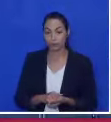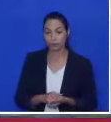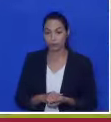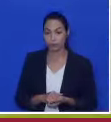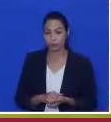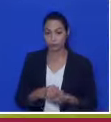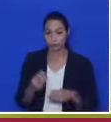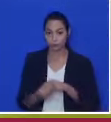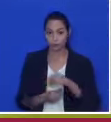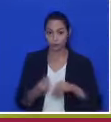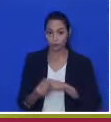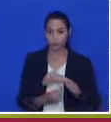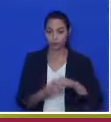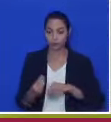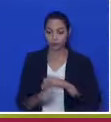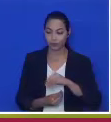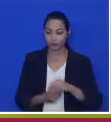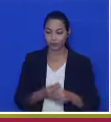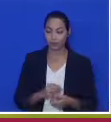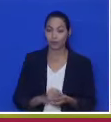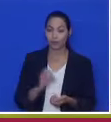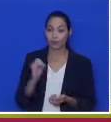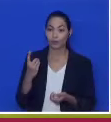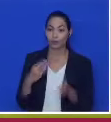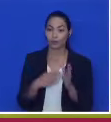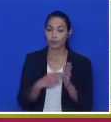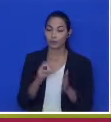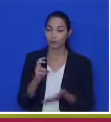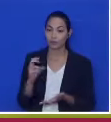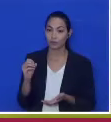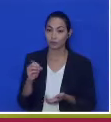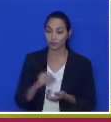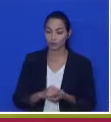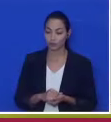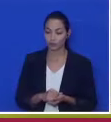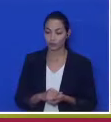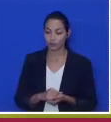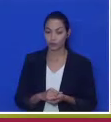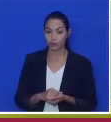Globo carregado, embaralhando 50 bolas numeradas de 01 a 50.